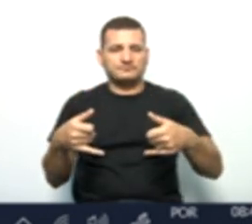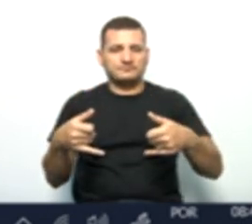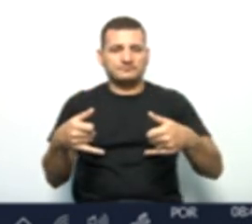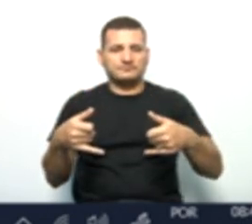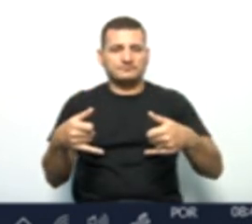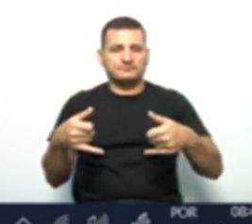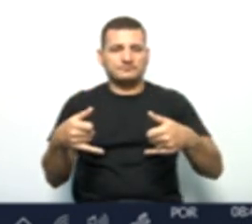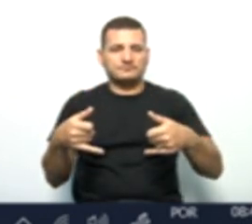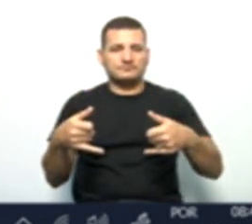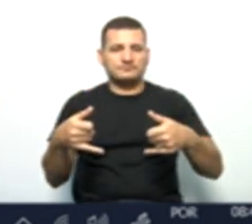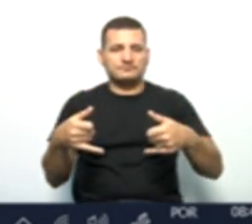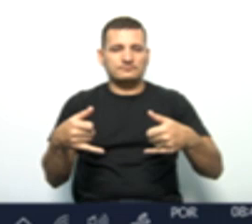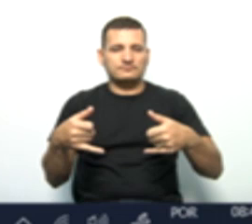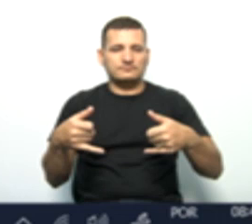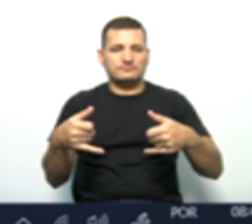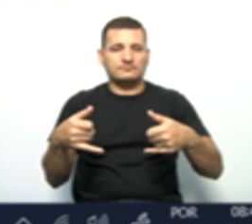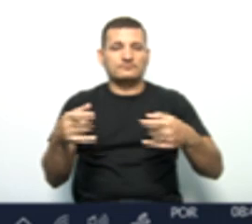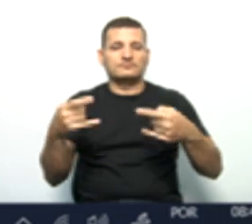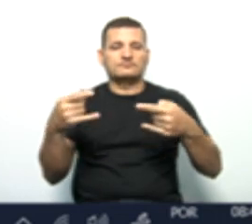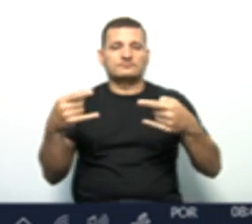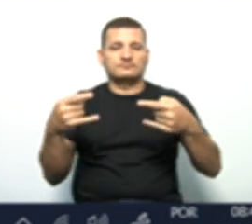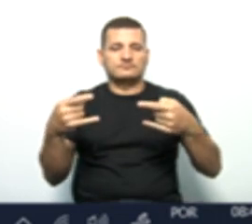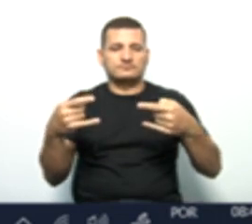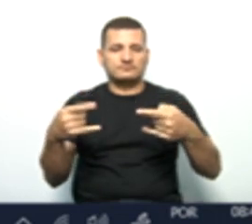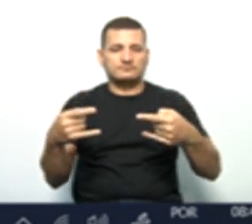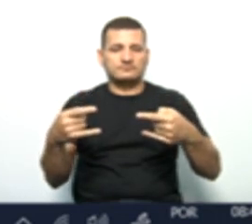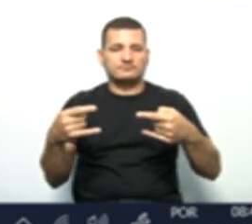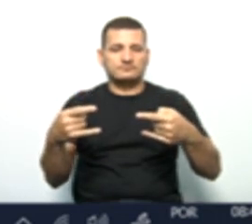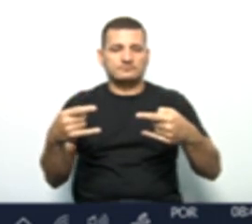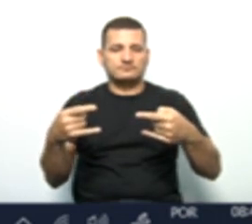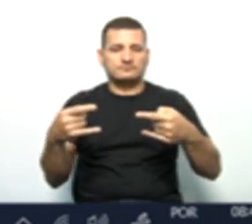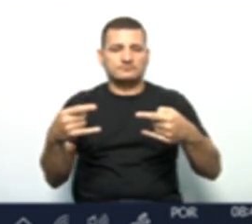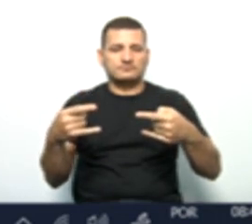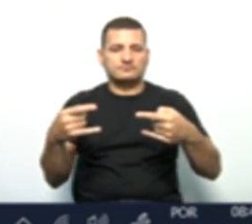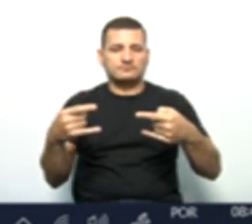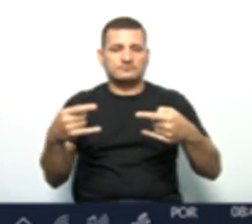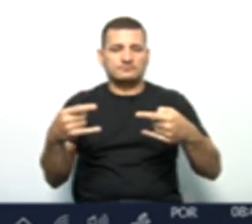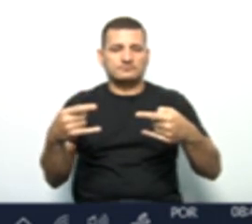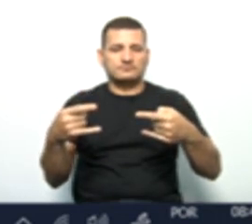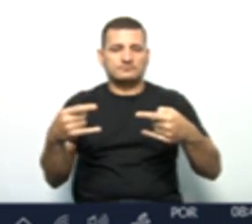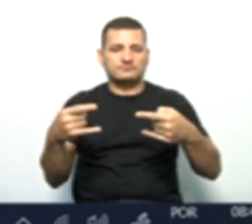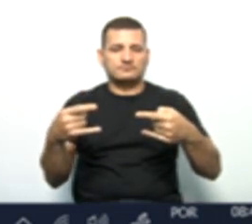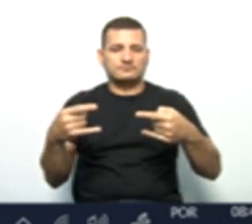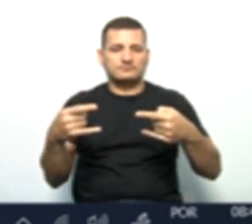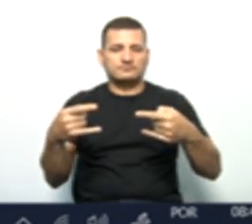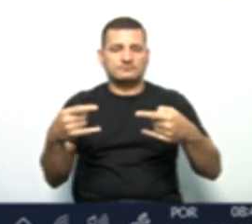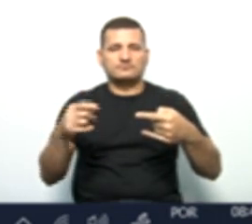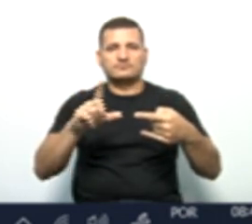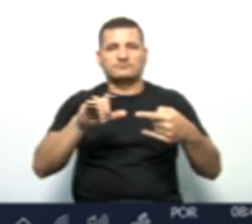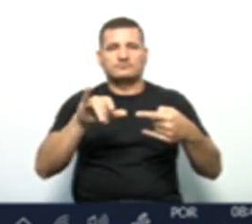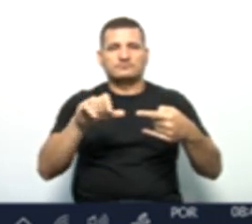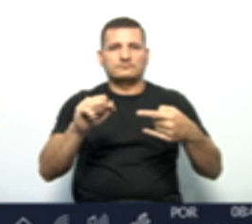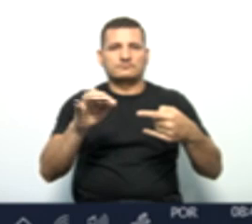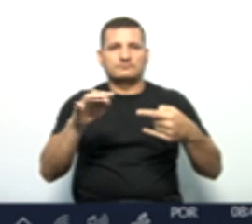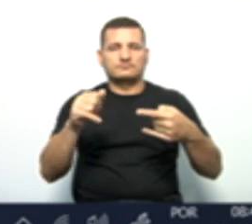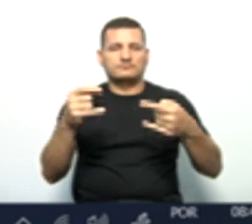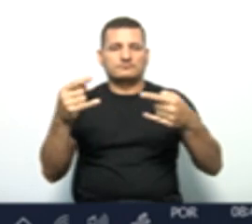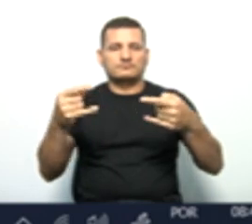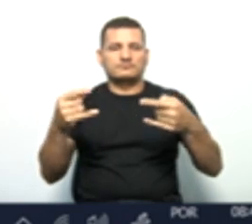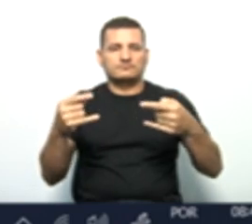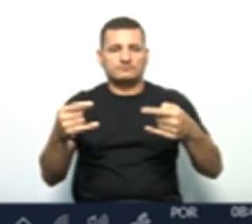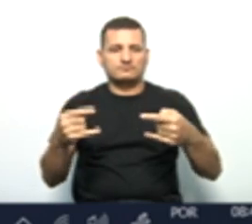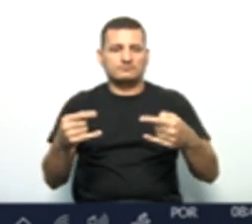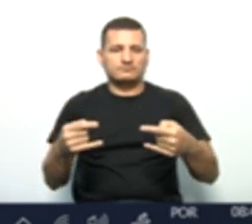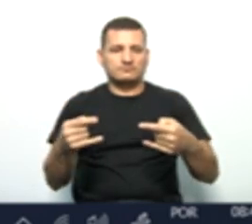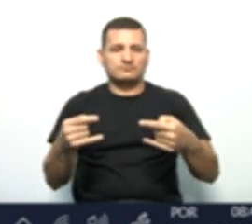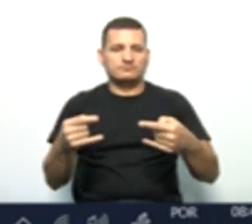recebendo um dicionário vazio. Aqui ele está colocando dentro desses elementos uma lista, tá vendo? Uma lista vazia. Ok?